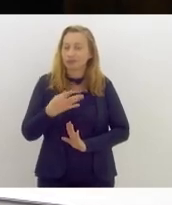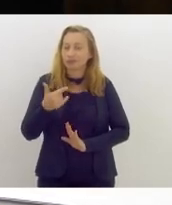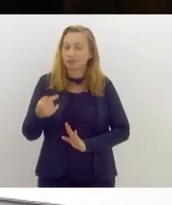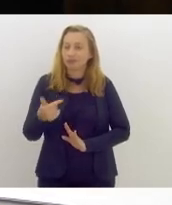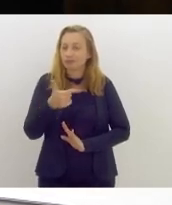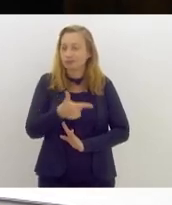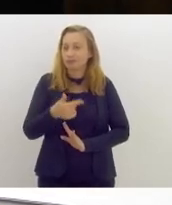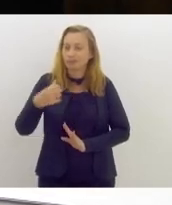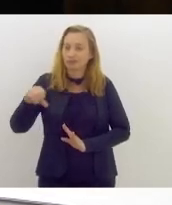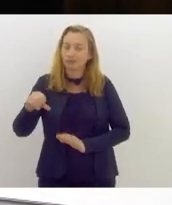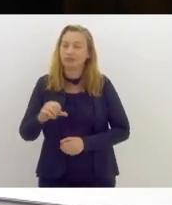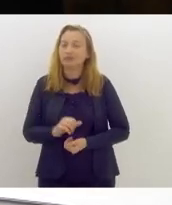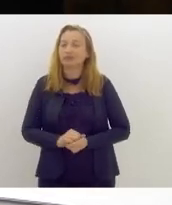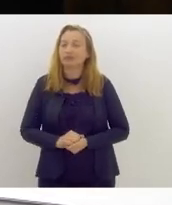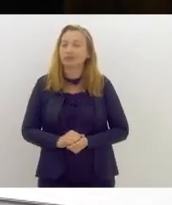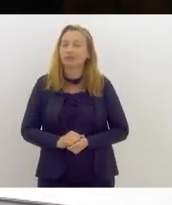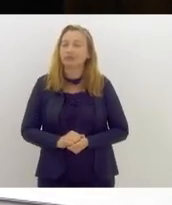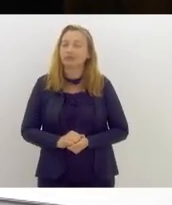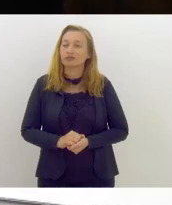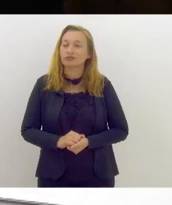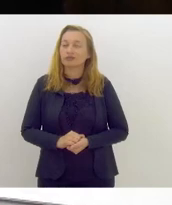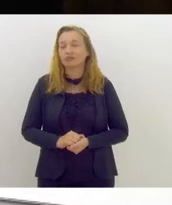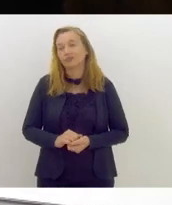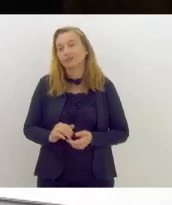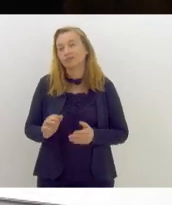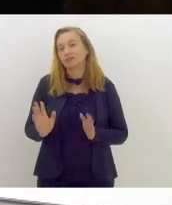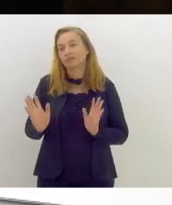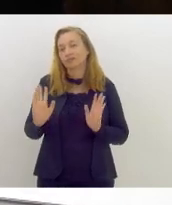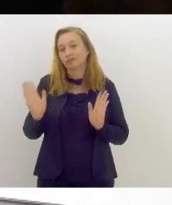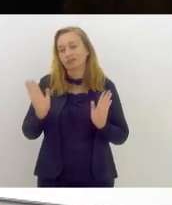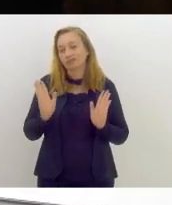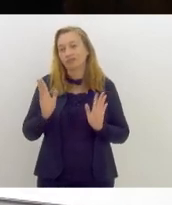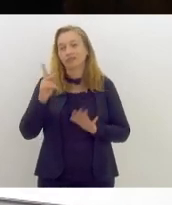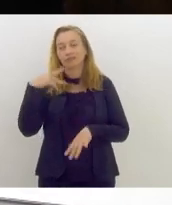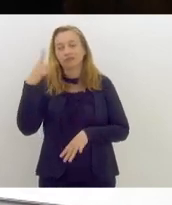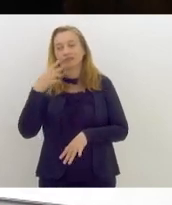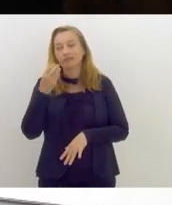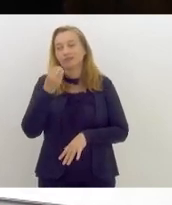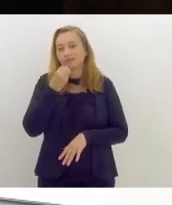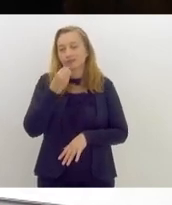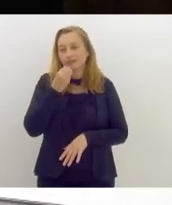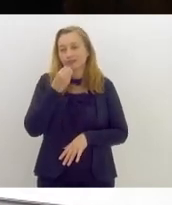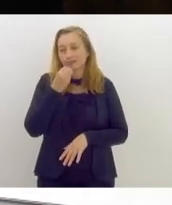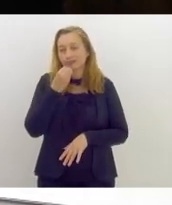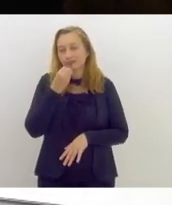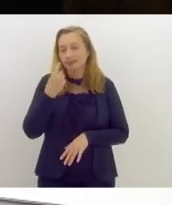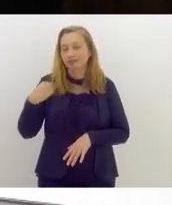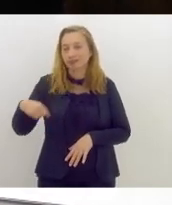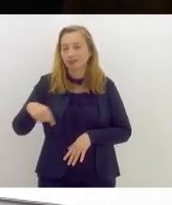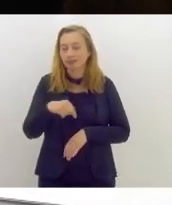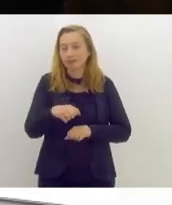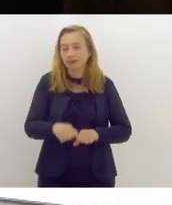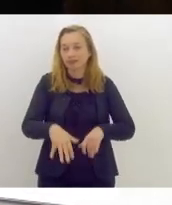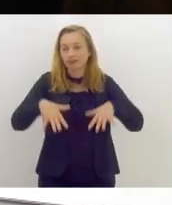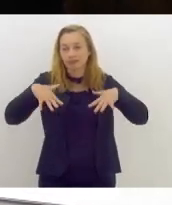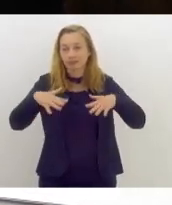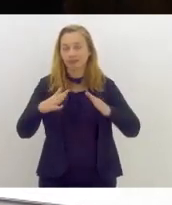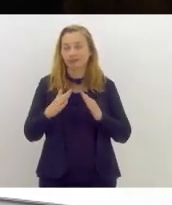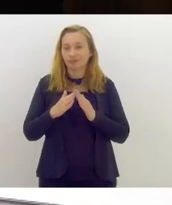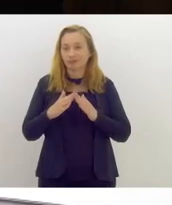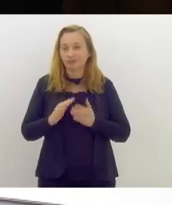2019 que é me despedido Parlamento ter oportunidade de submeter o plenário desta casa